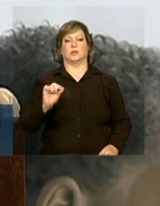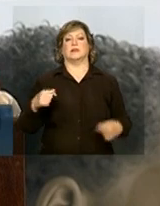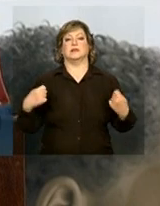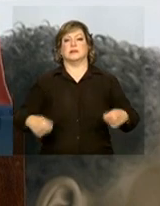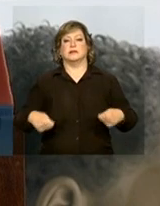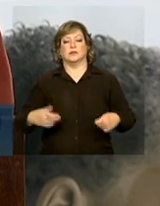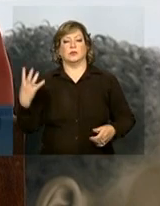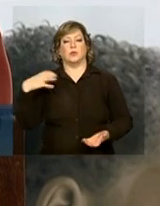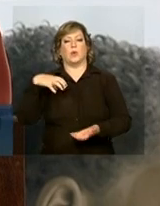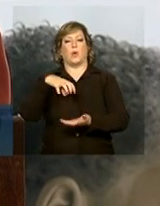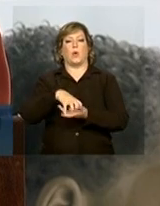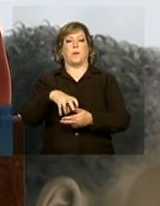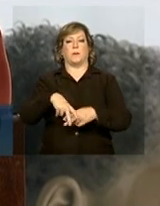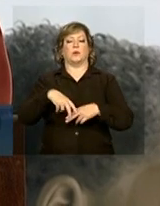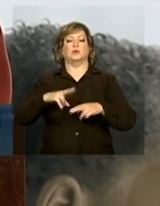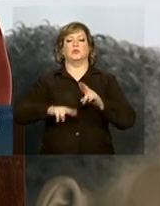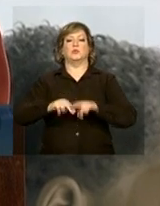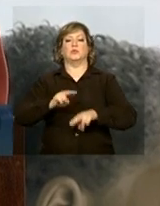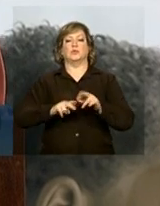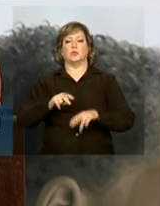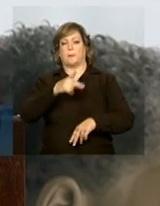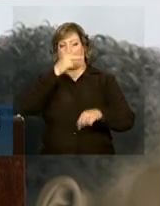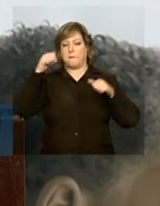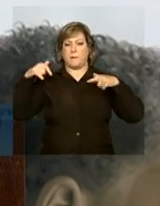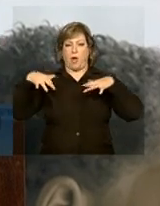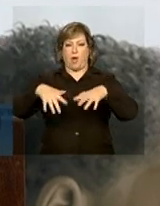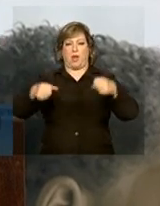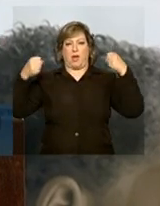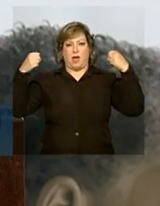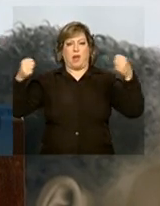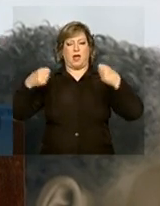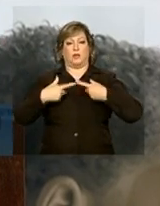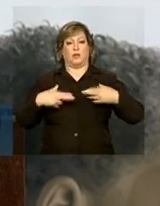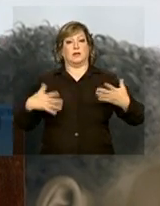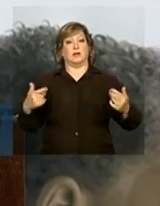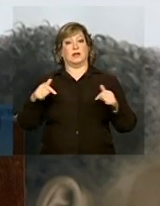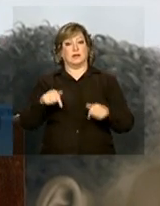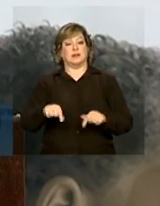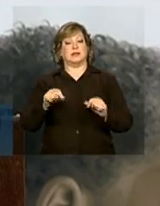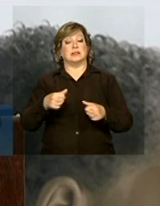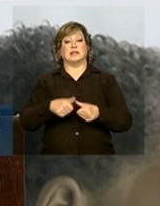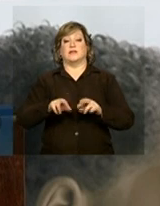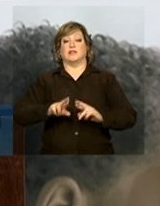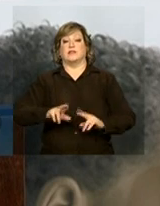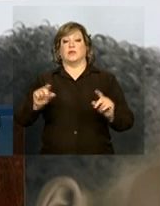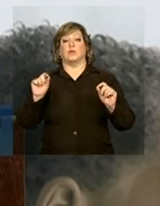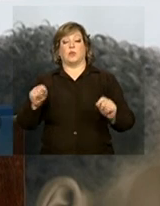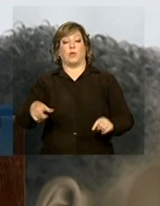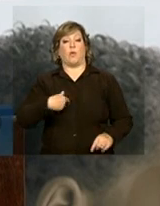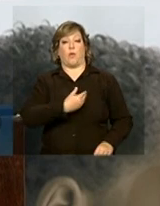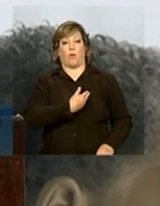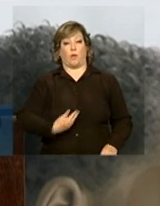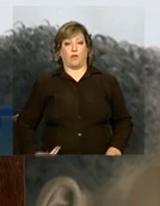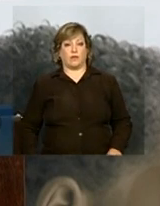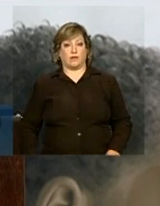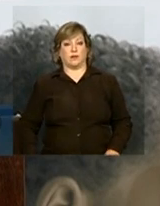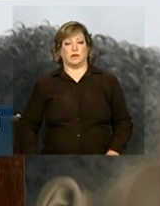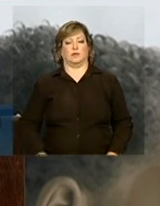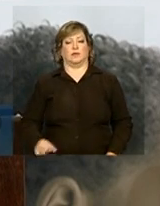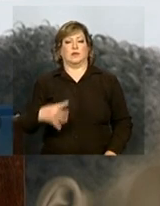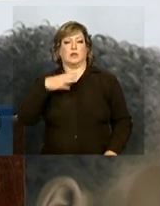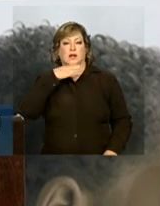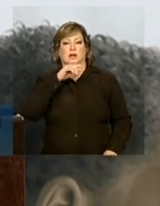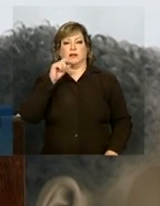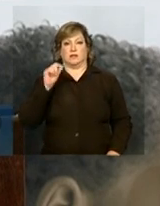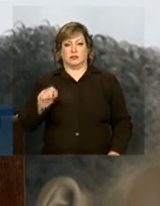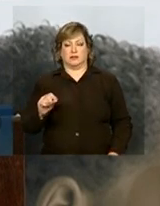junho e convergiam com aquilo que o governo considerava que era